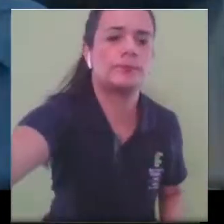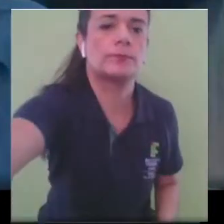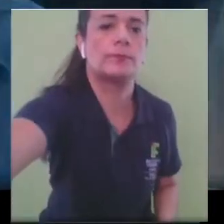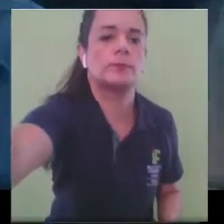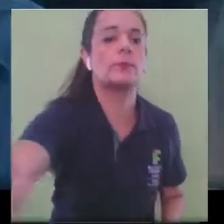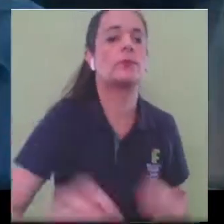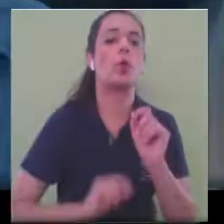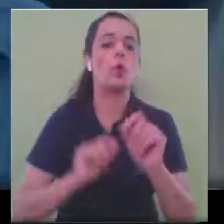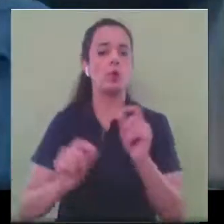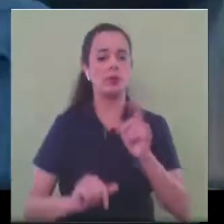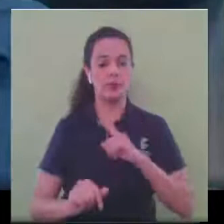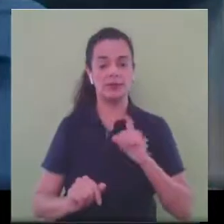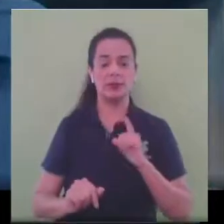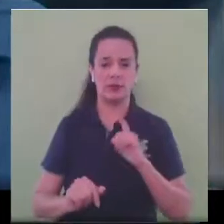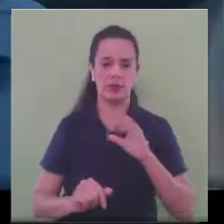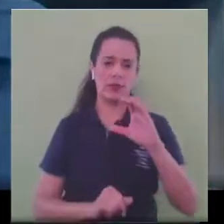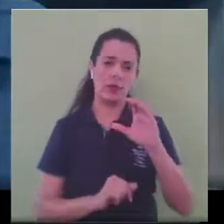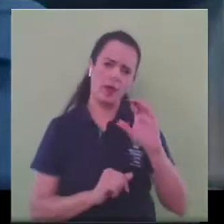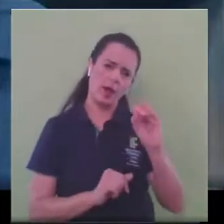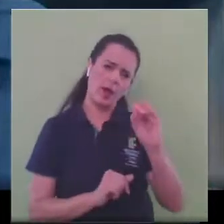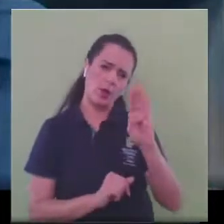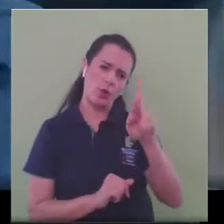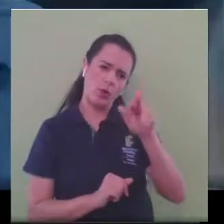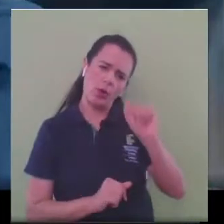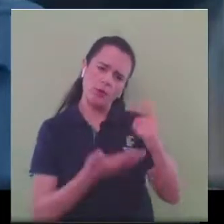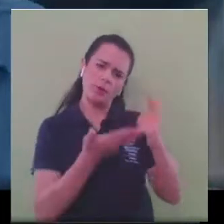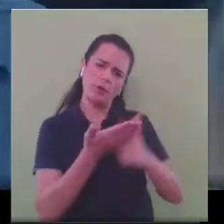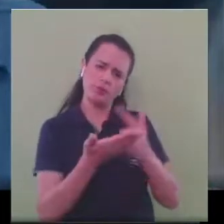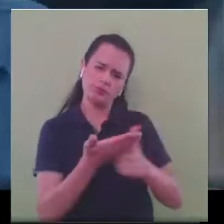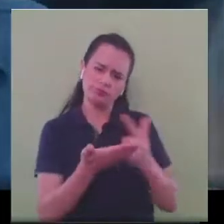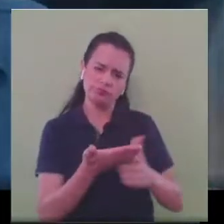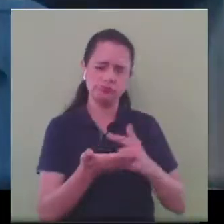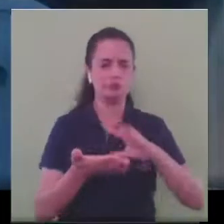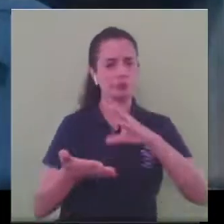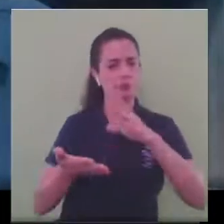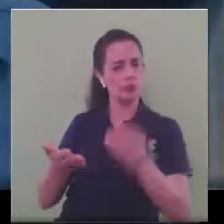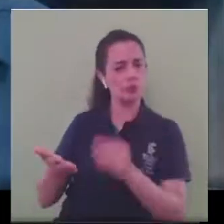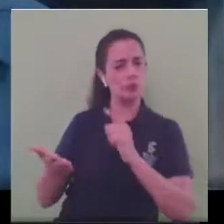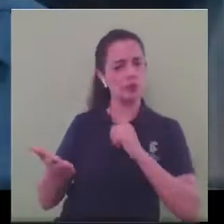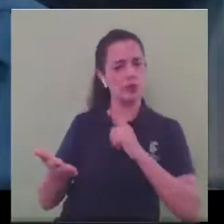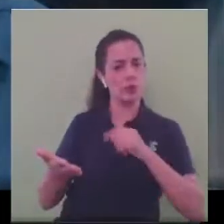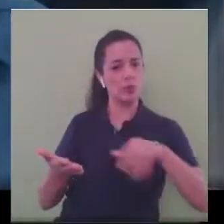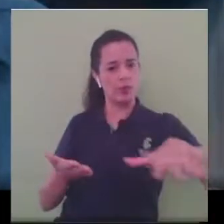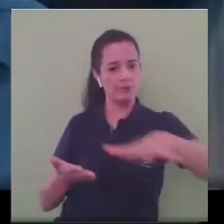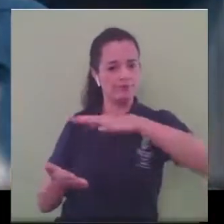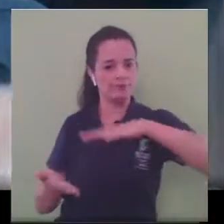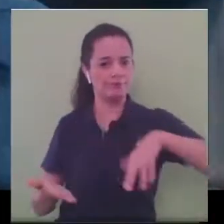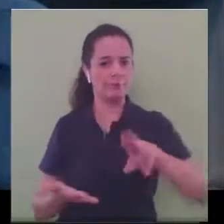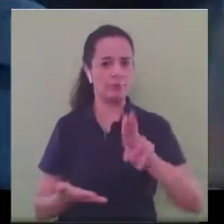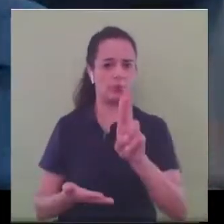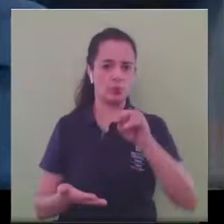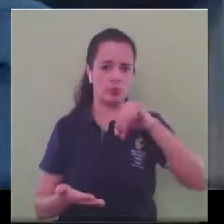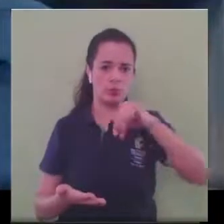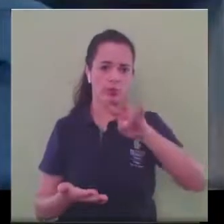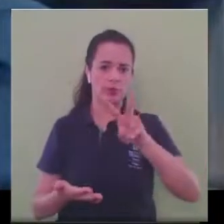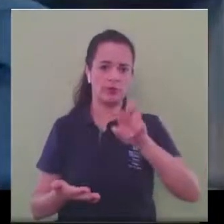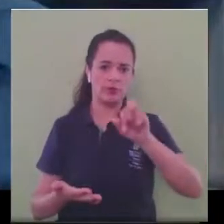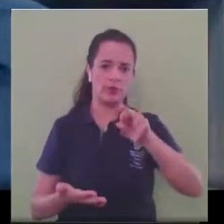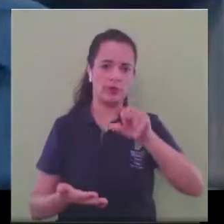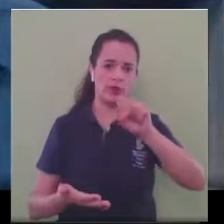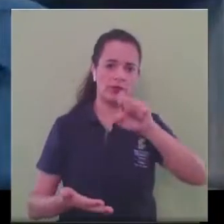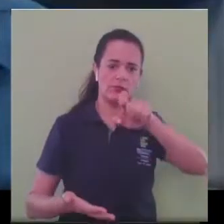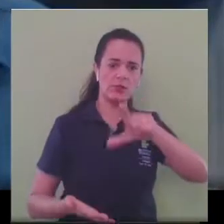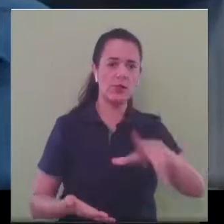obra trata? Ela, normalmente, as obras clássicas são obras universais. Elas são lidas por todas as pessoas que